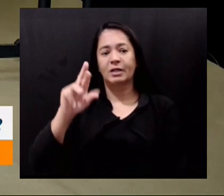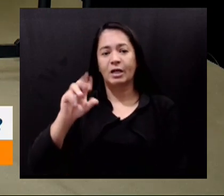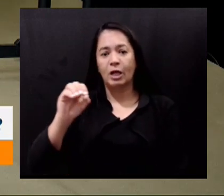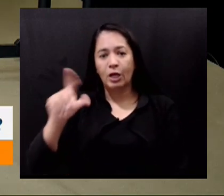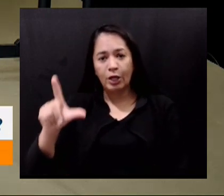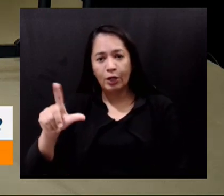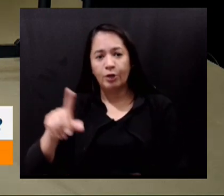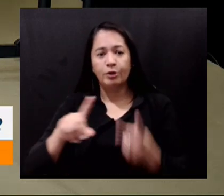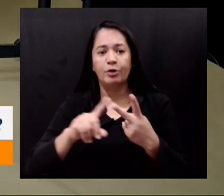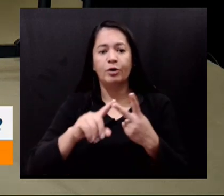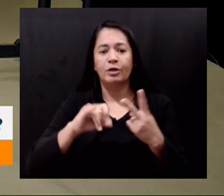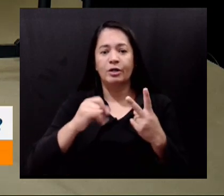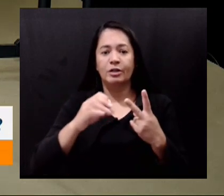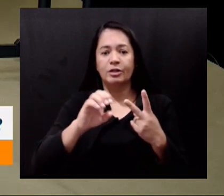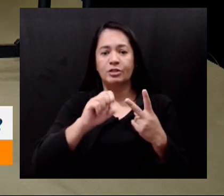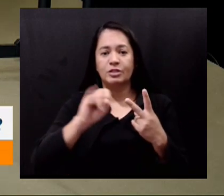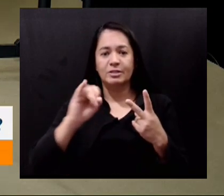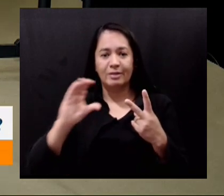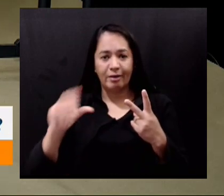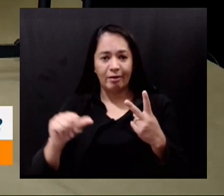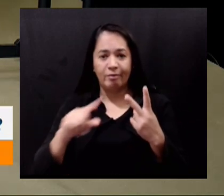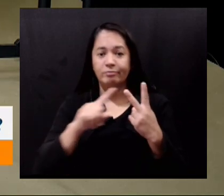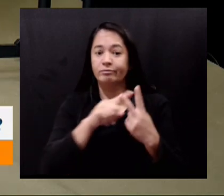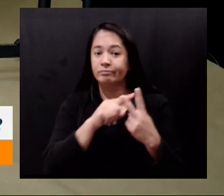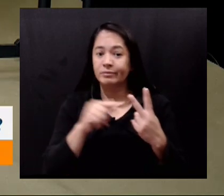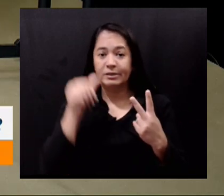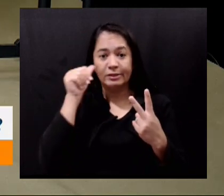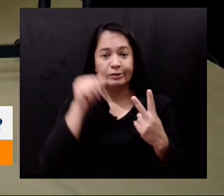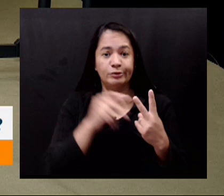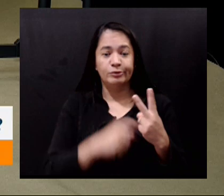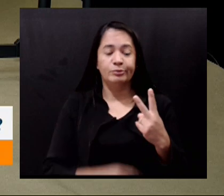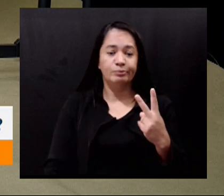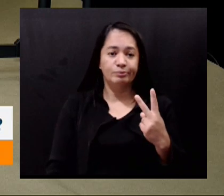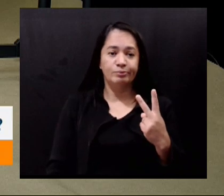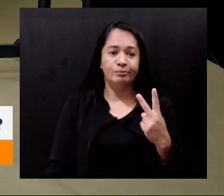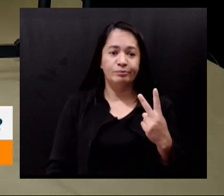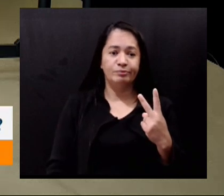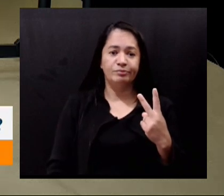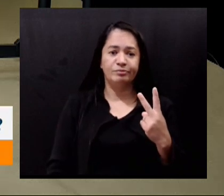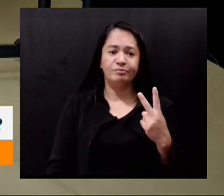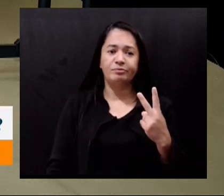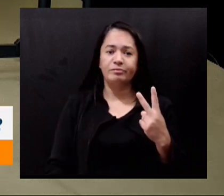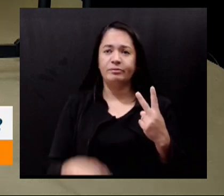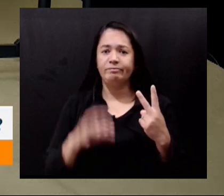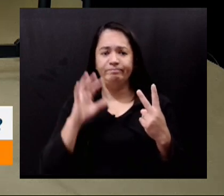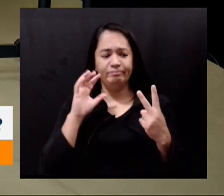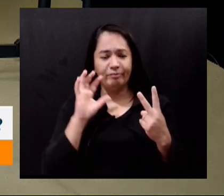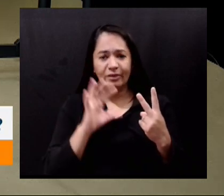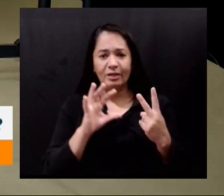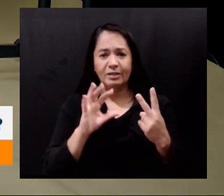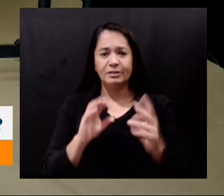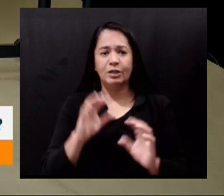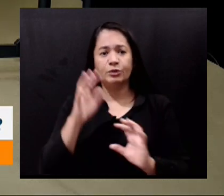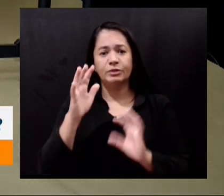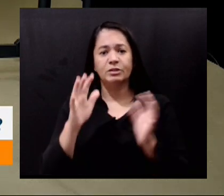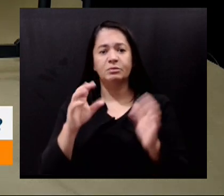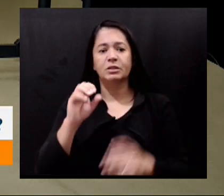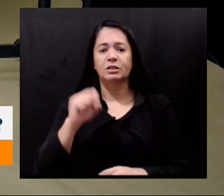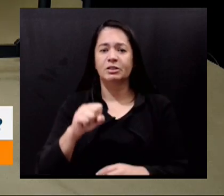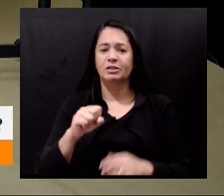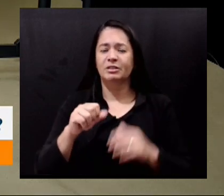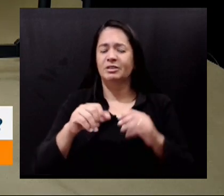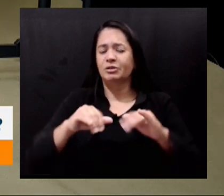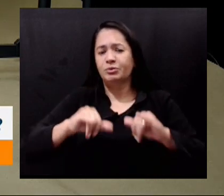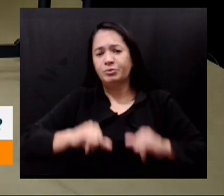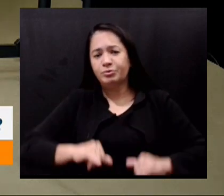dessa menina Jéssica que a gente expôs aqui no programa. São situações que sim, são situações de dor, são situações que